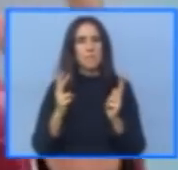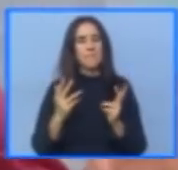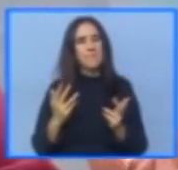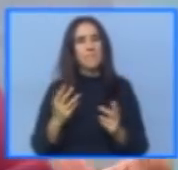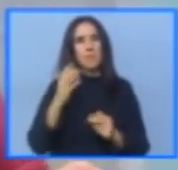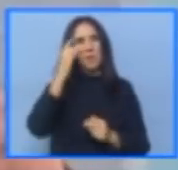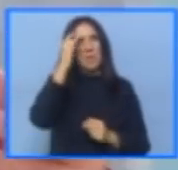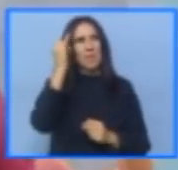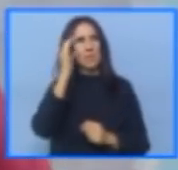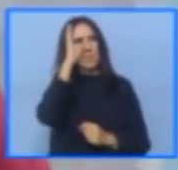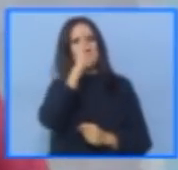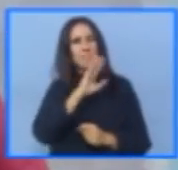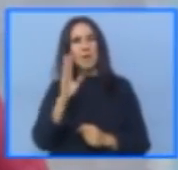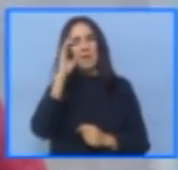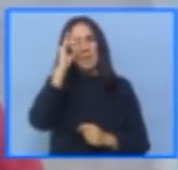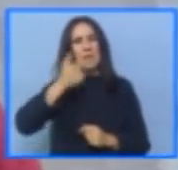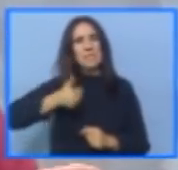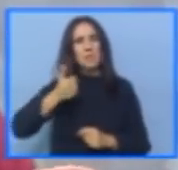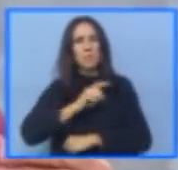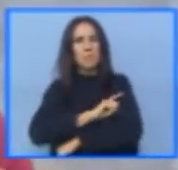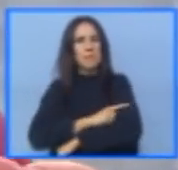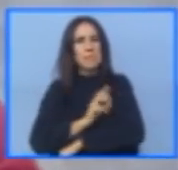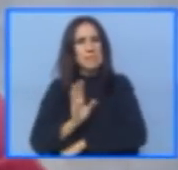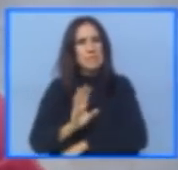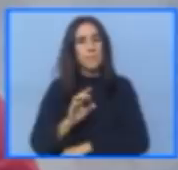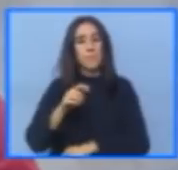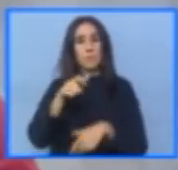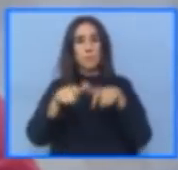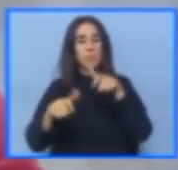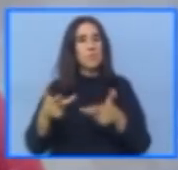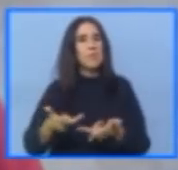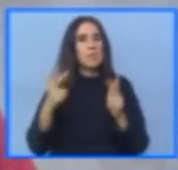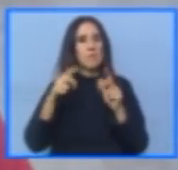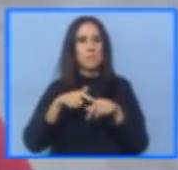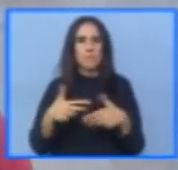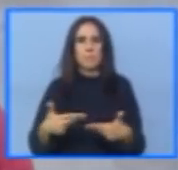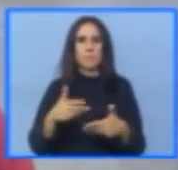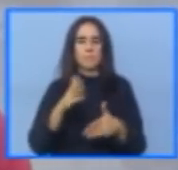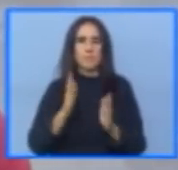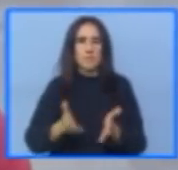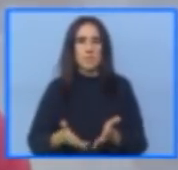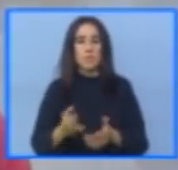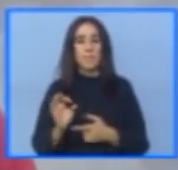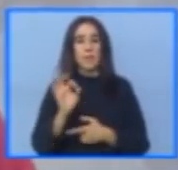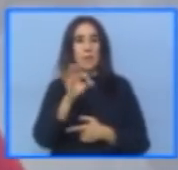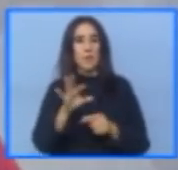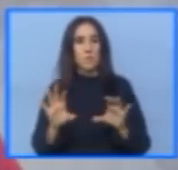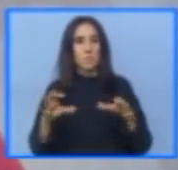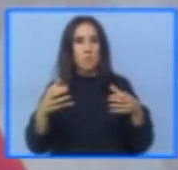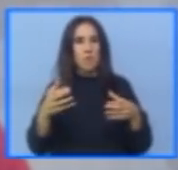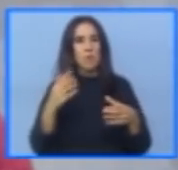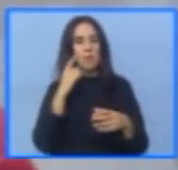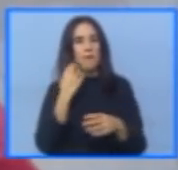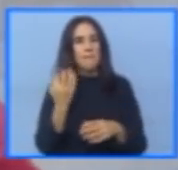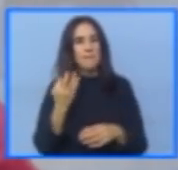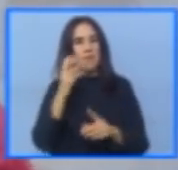das ideias feitas, das ideias dominantes. E nós precisamos hoje de pessoas livres. E a sugestão que é feita à comunidade é que também tenha